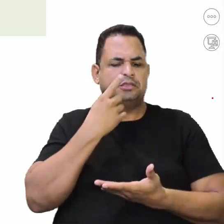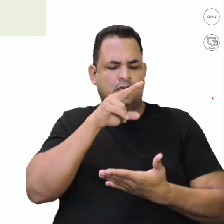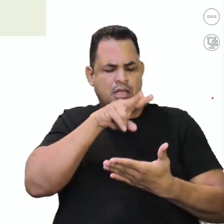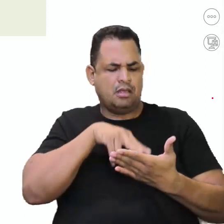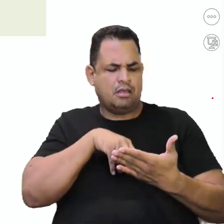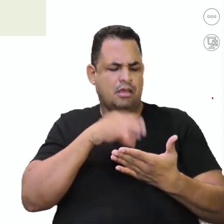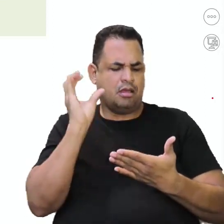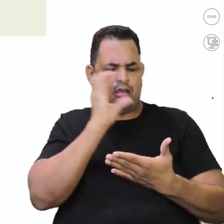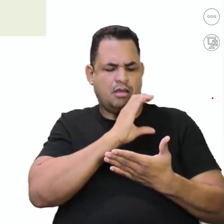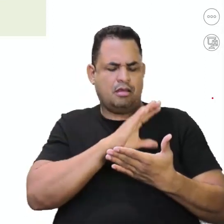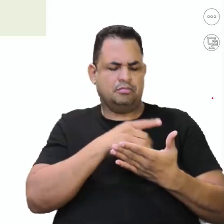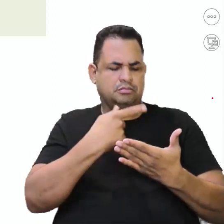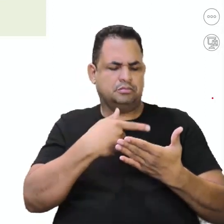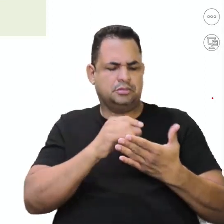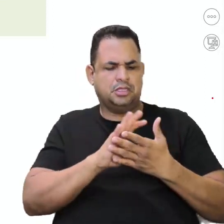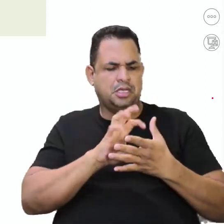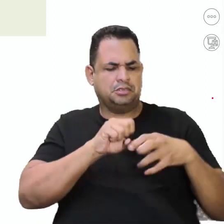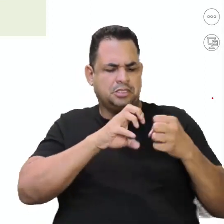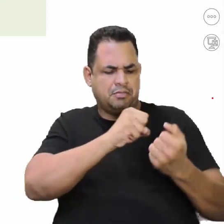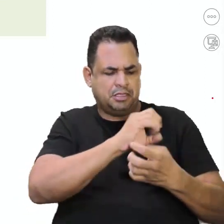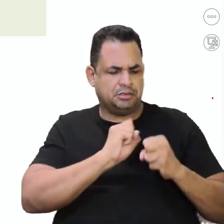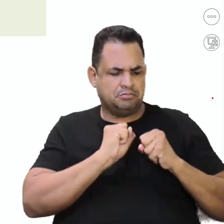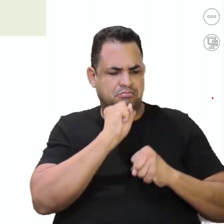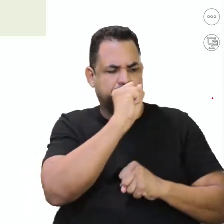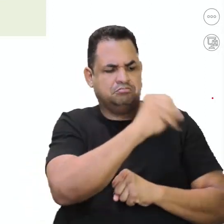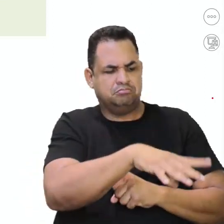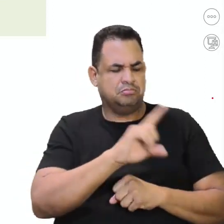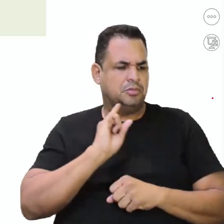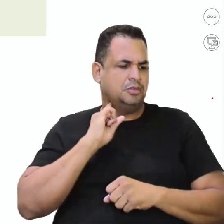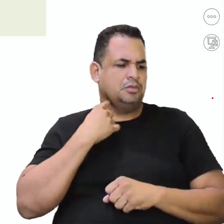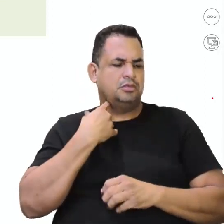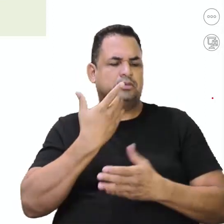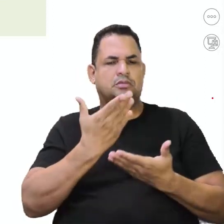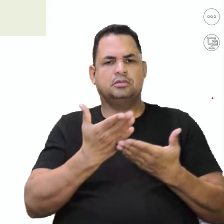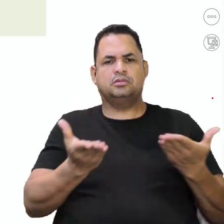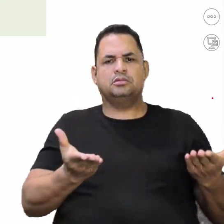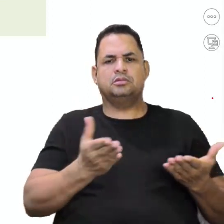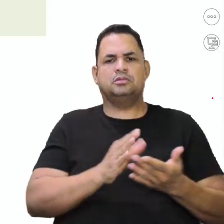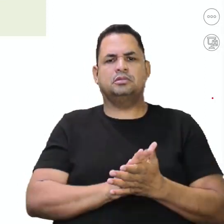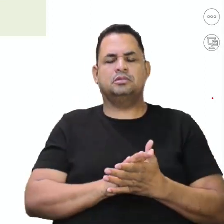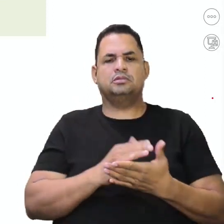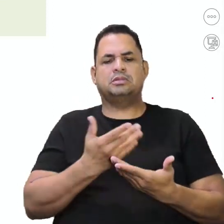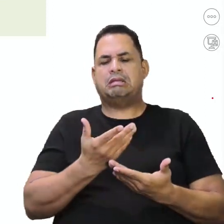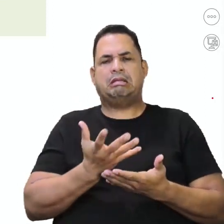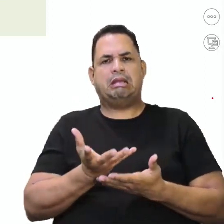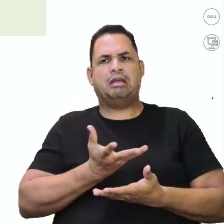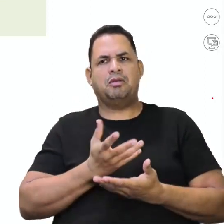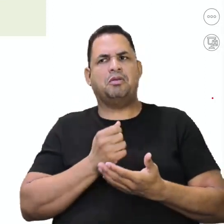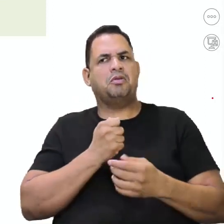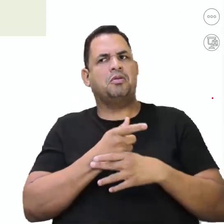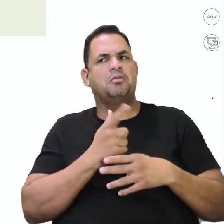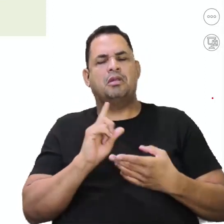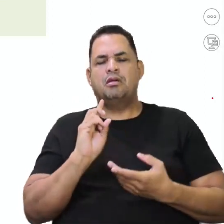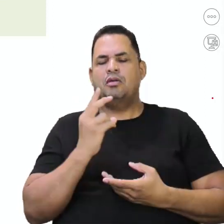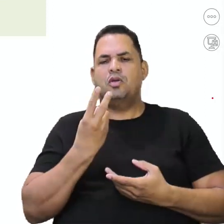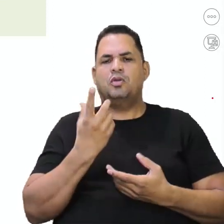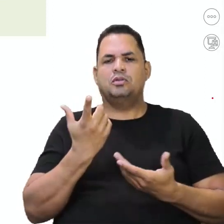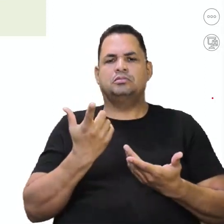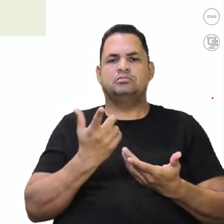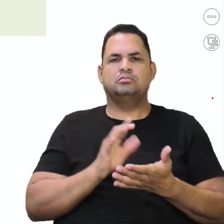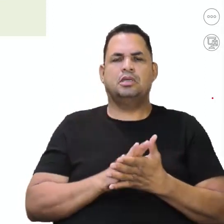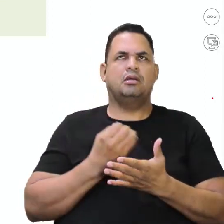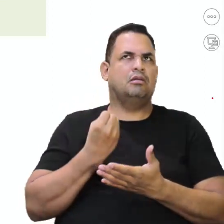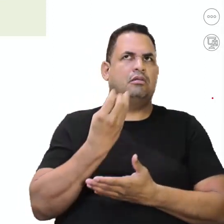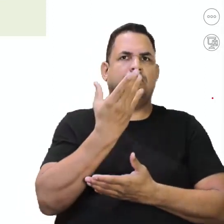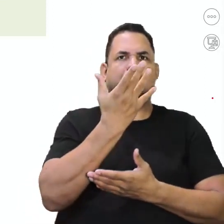lê rapidinho, já joga ali, joga no lixo, por favor, e aí você pode ter a ideia de comprar ou não aquele produto, ou ir ou